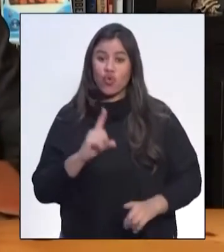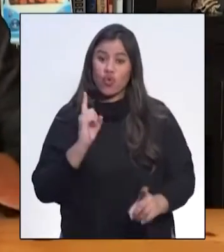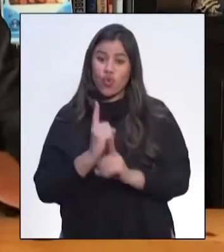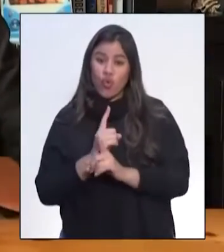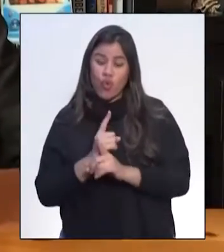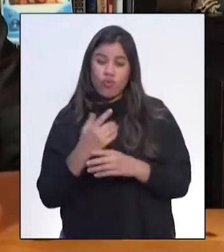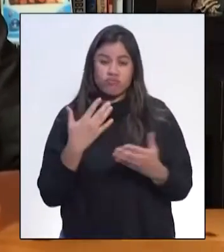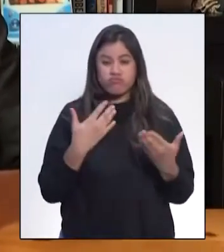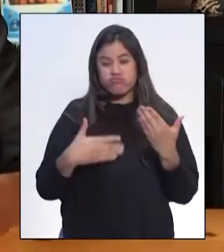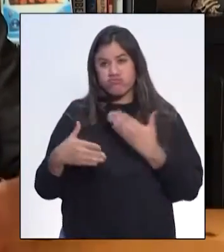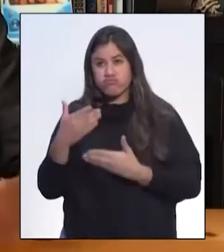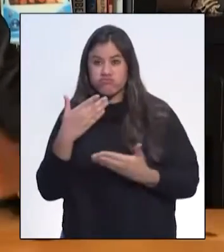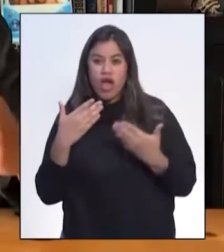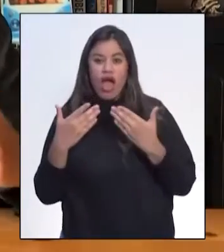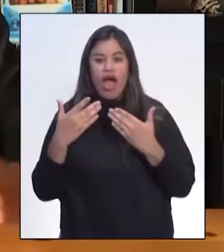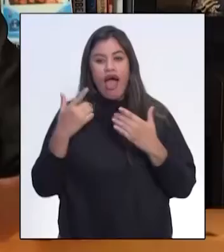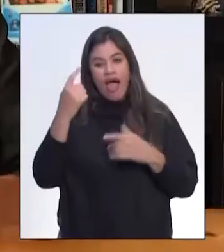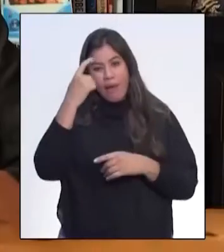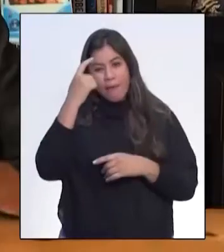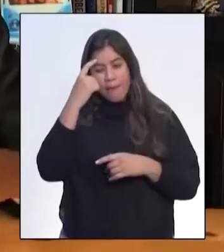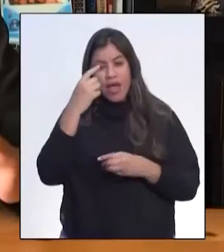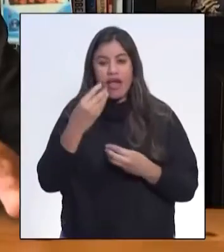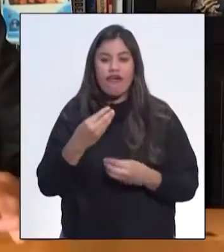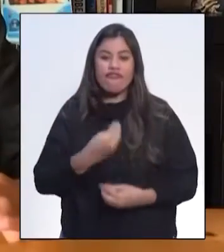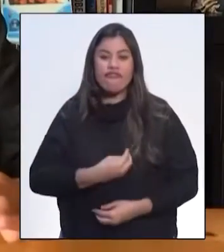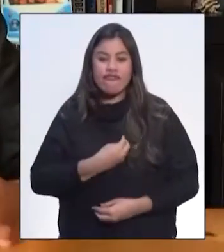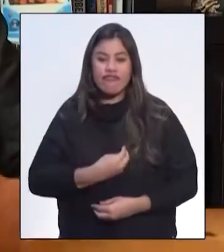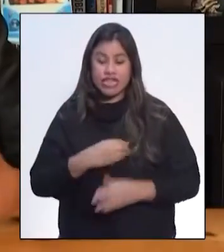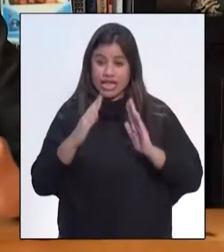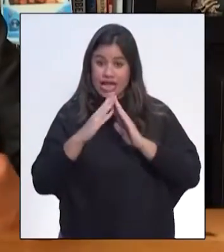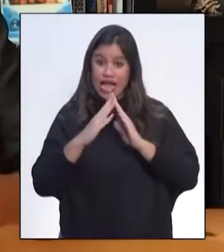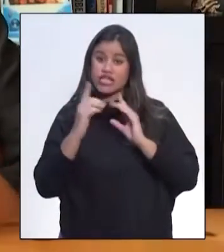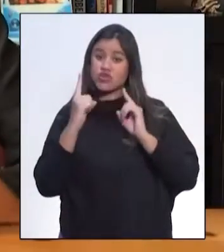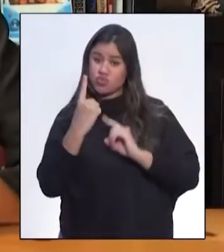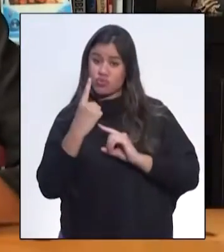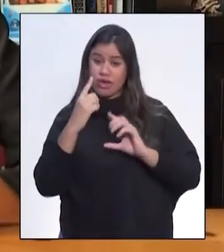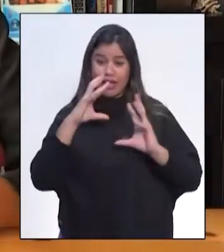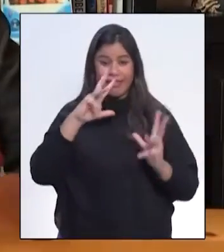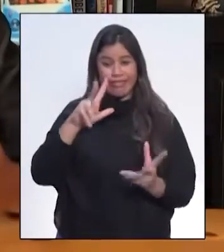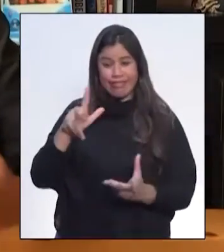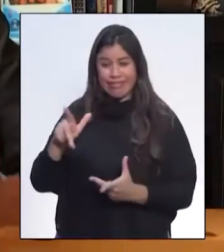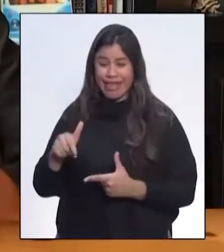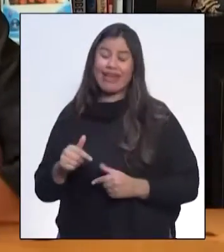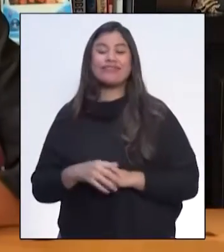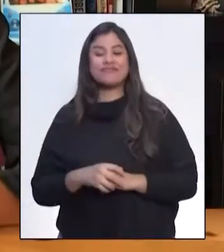pensar enquanto terráqueos habitando uma única casa, o planeta Terra.